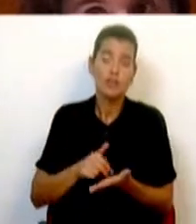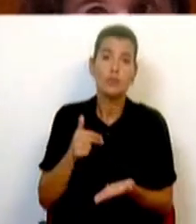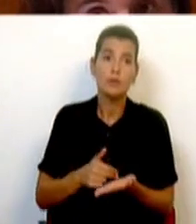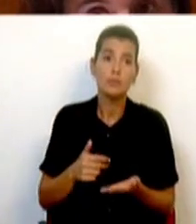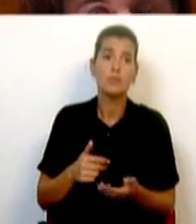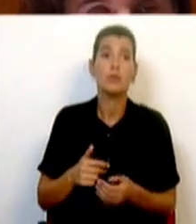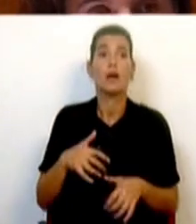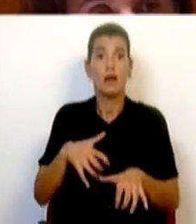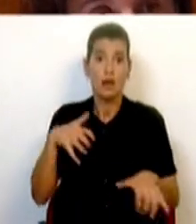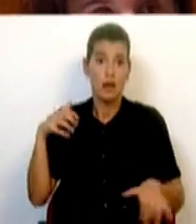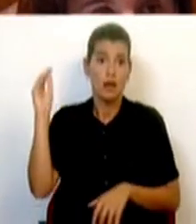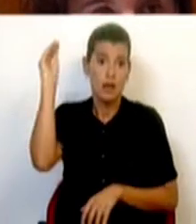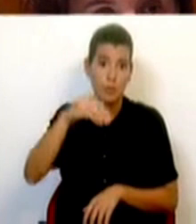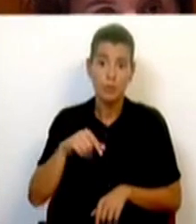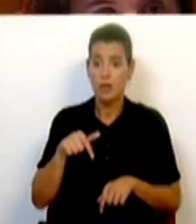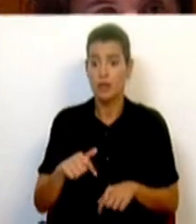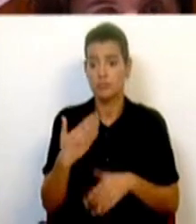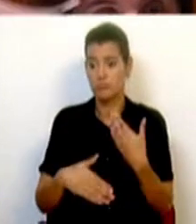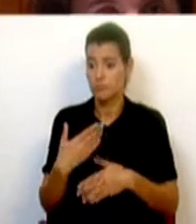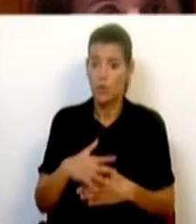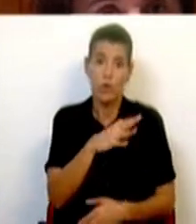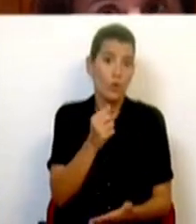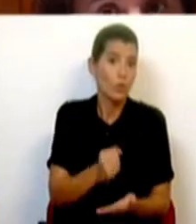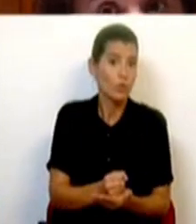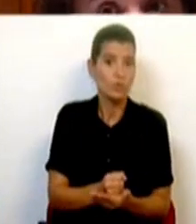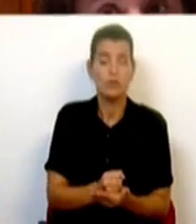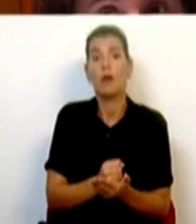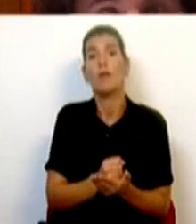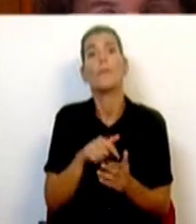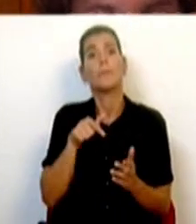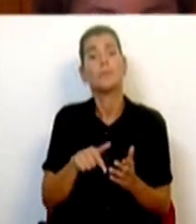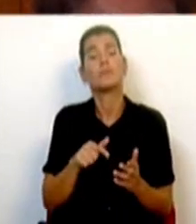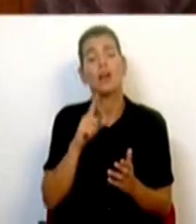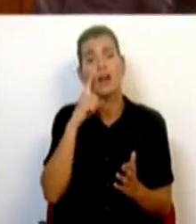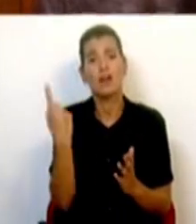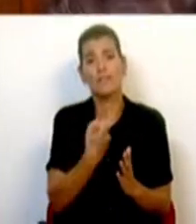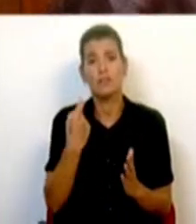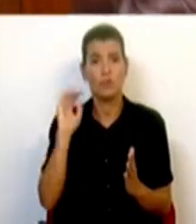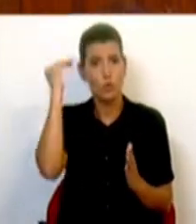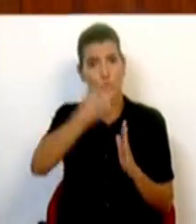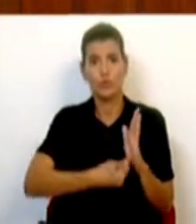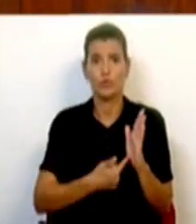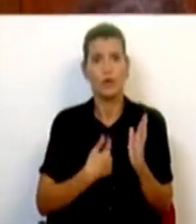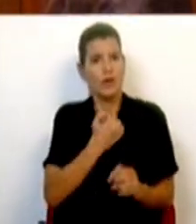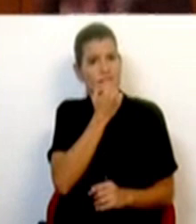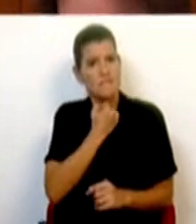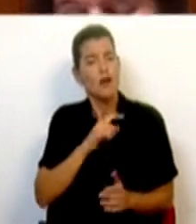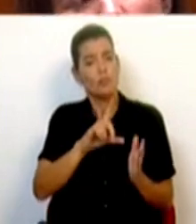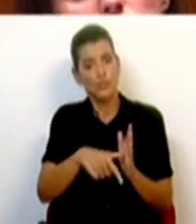da República conclua o processo de revisão constitucional. Vemos com muita satisfação que vários dos